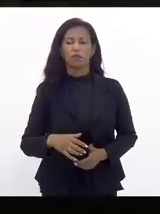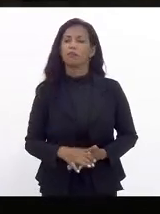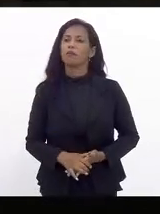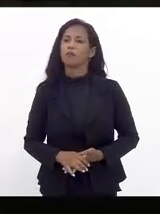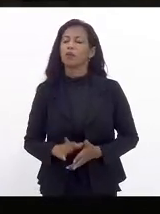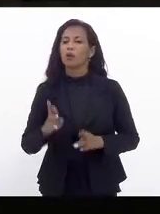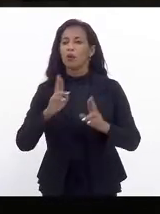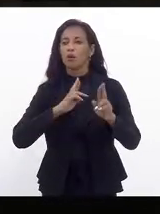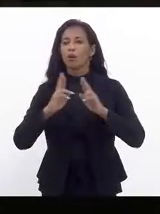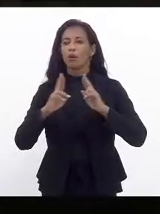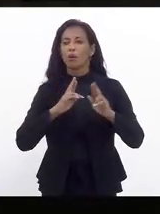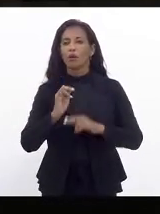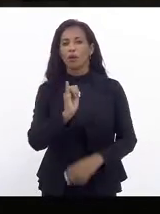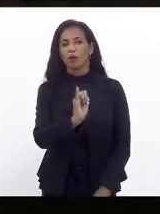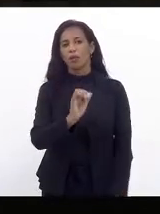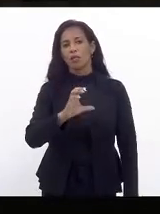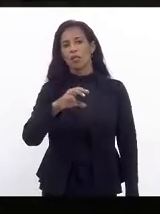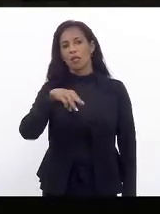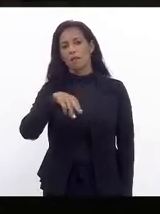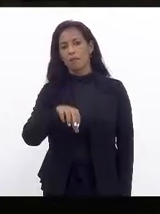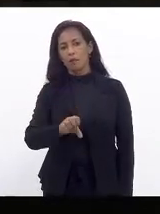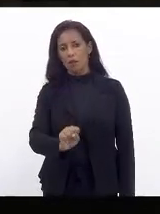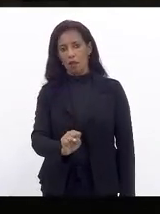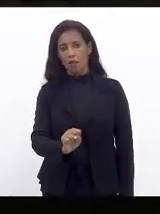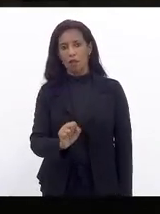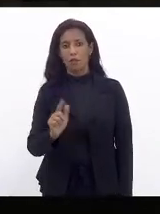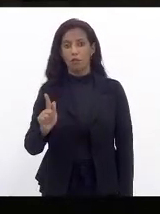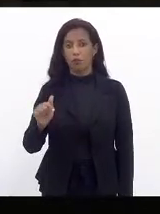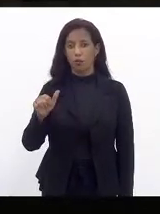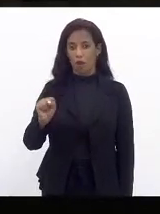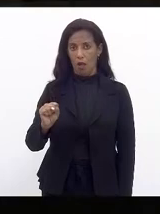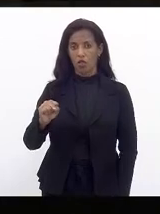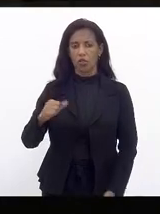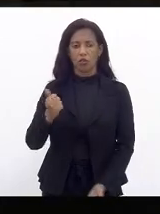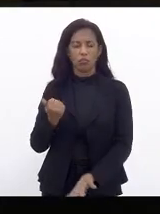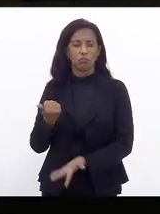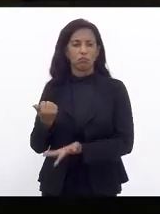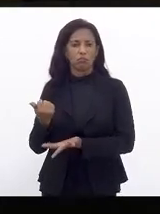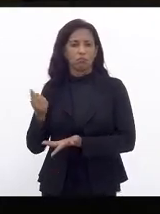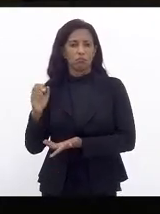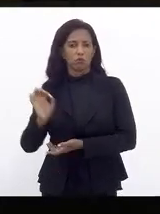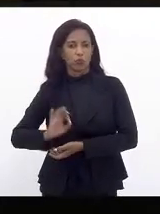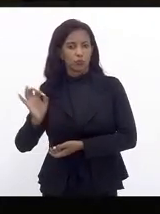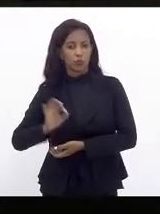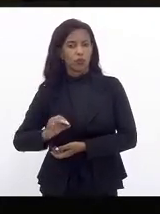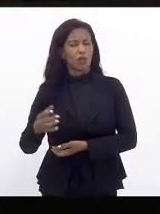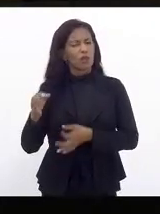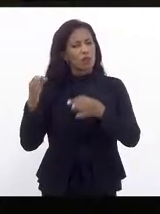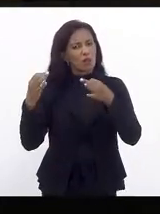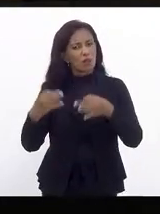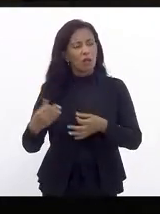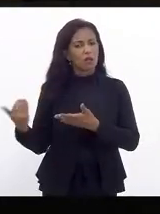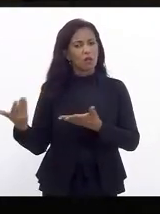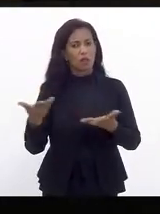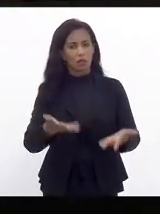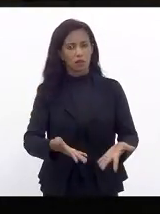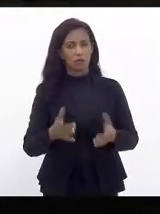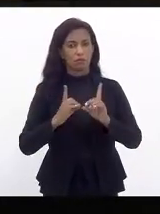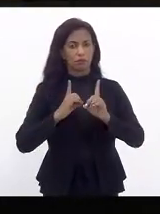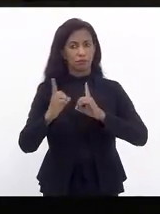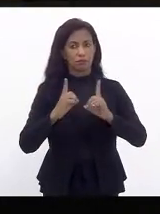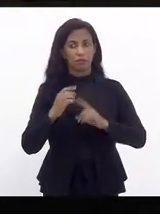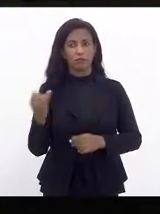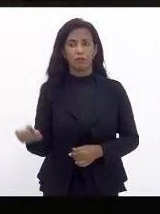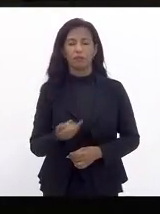com relação ao ICMS para o gás de cozinha, justamente trazendo um debate